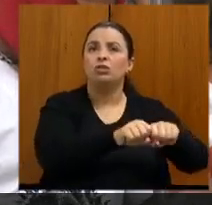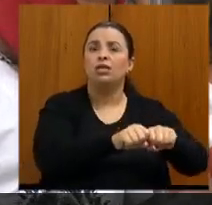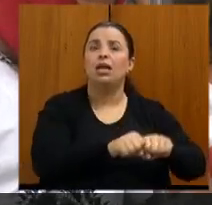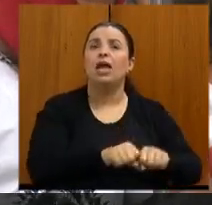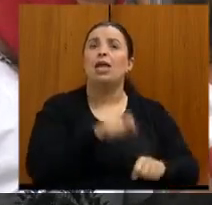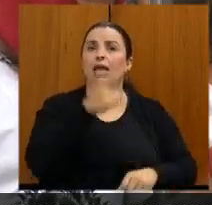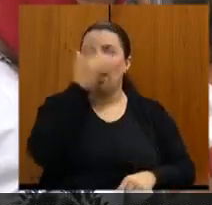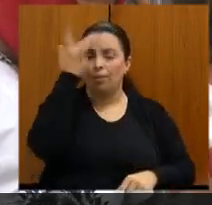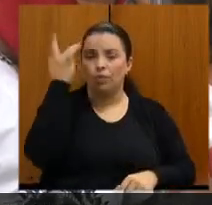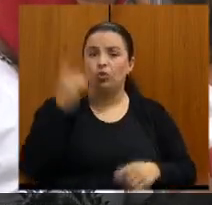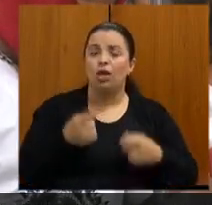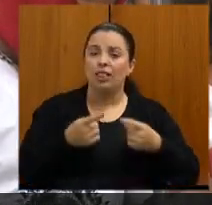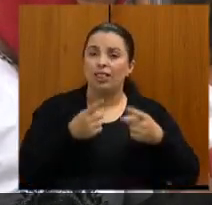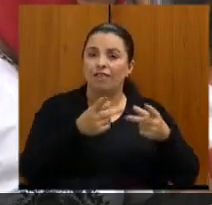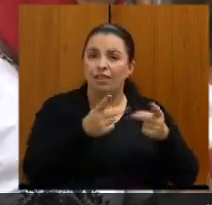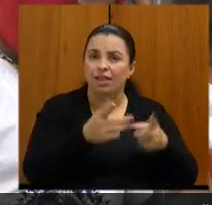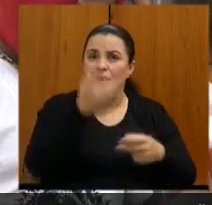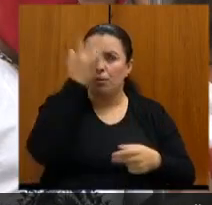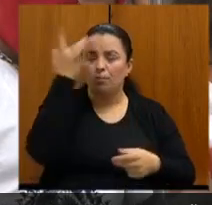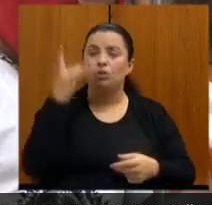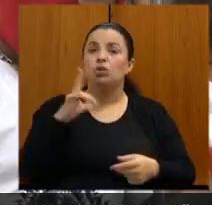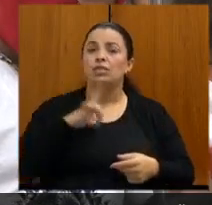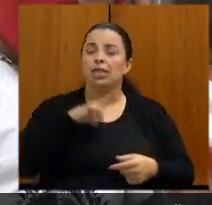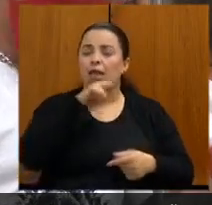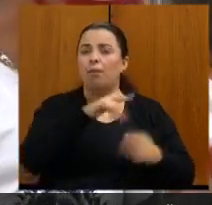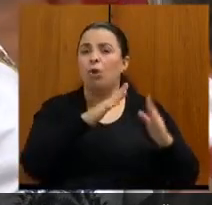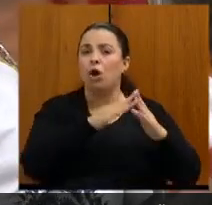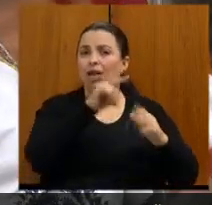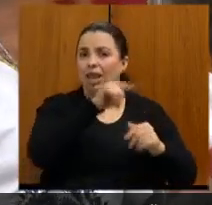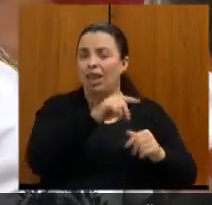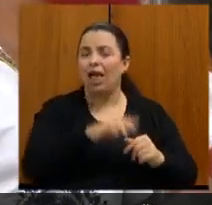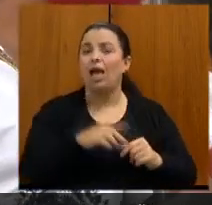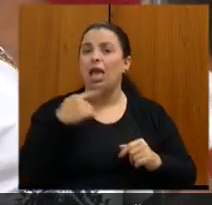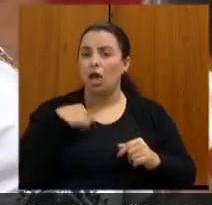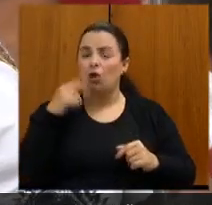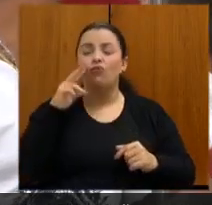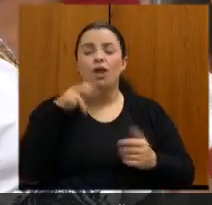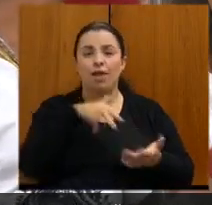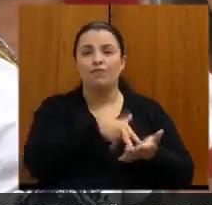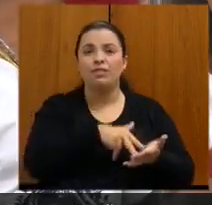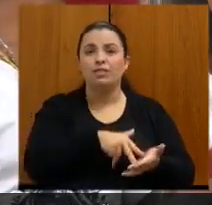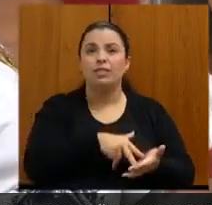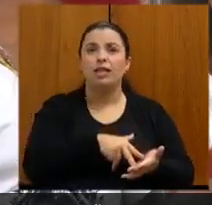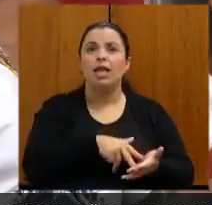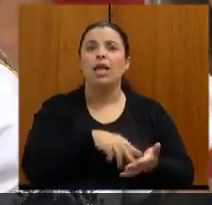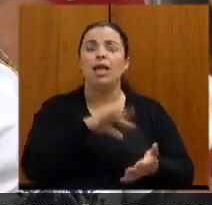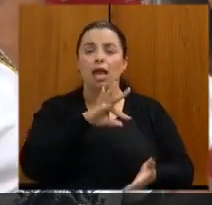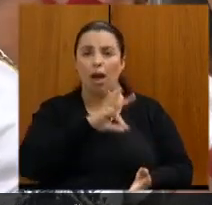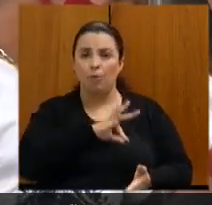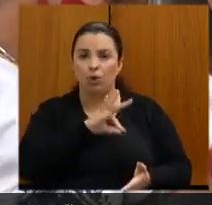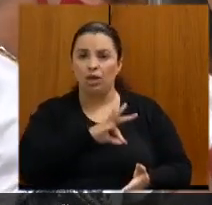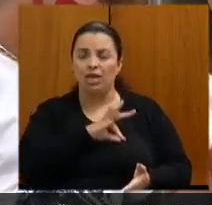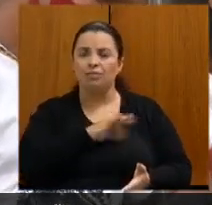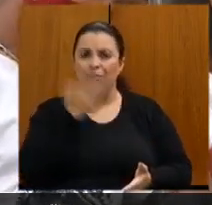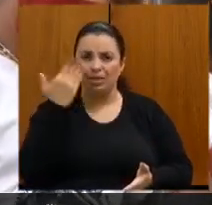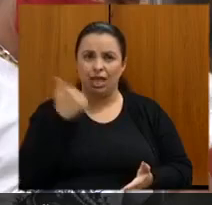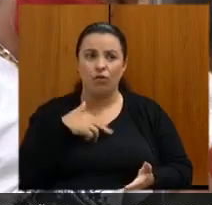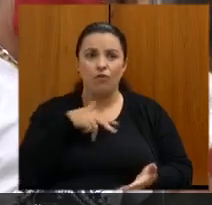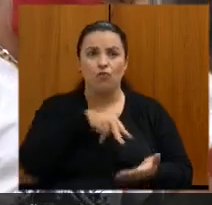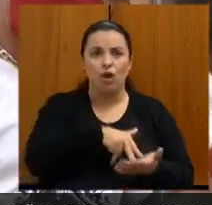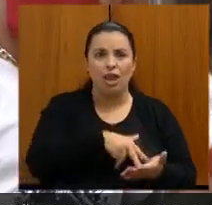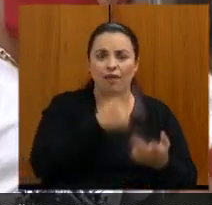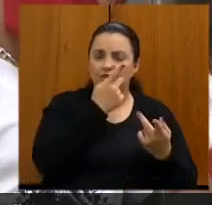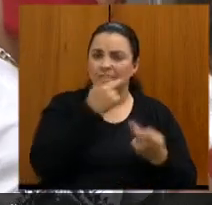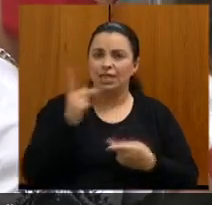para pessoa o que eu estive lá e no dia que a gente foi lá a gente foi muito massacrado pela polícia e pela